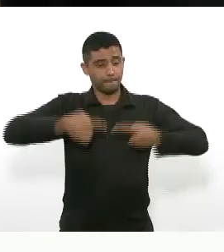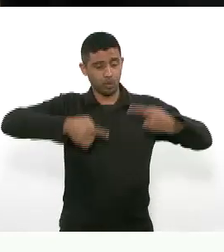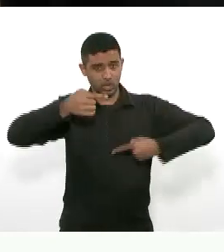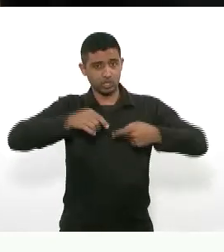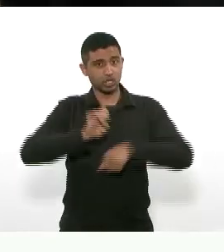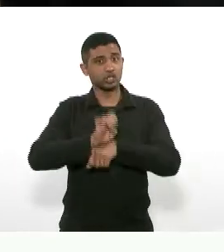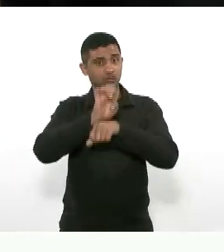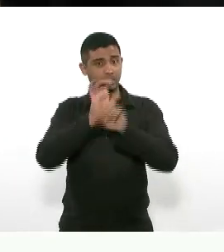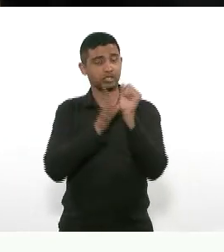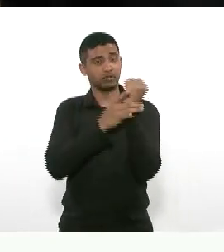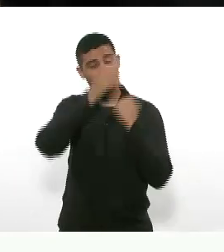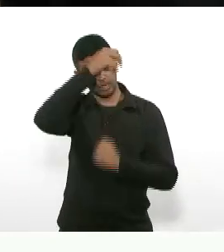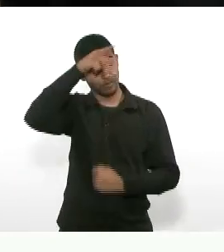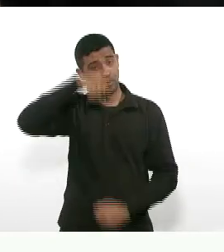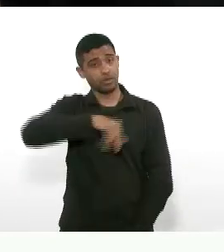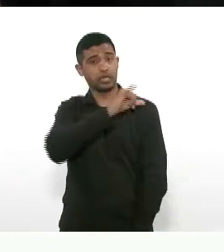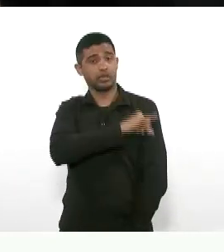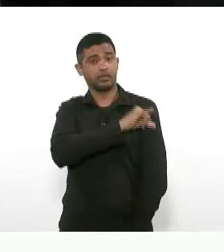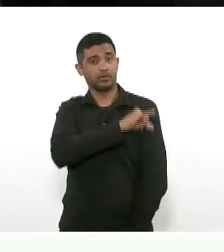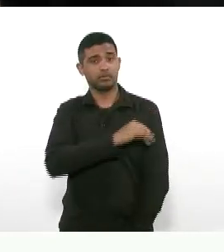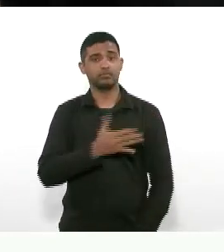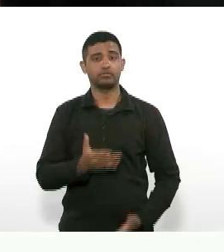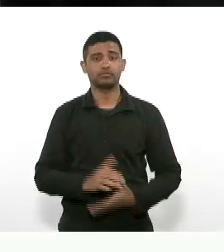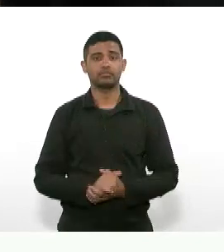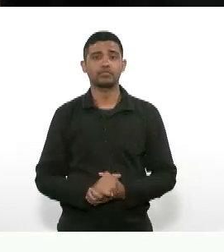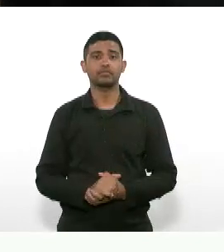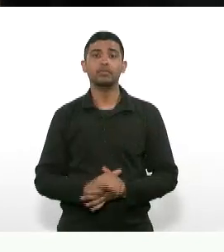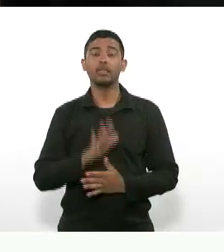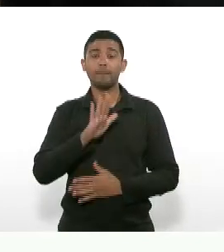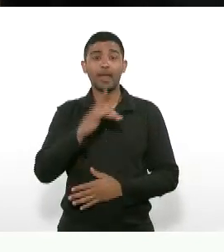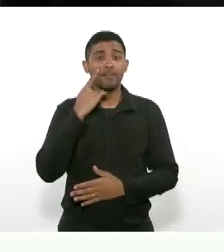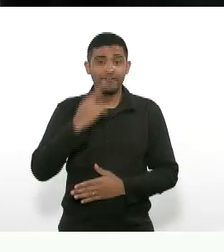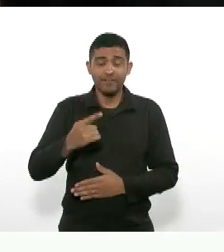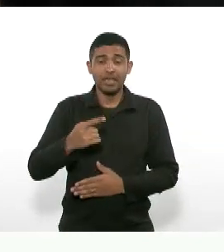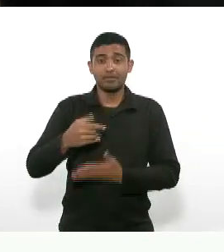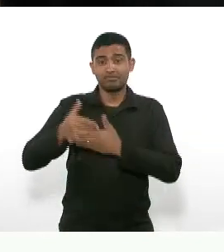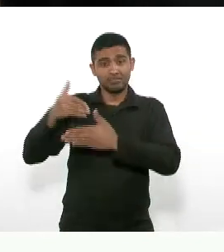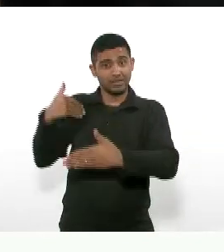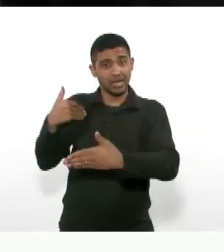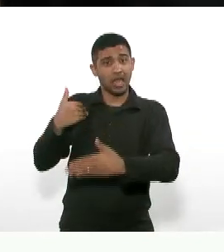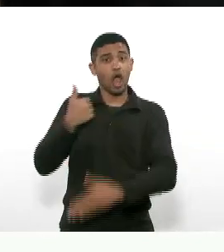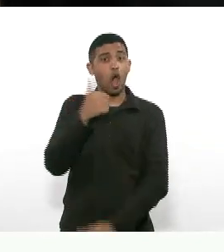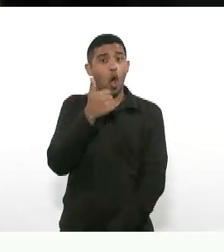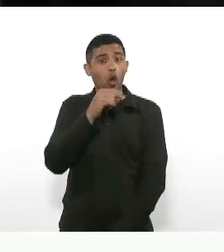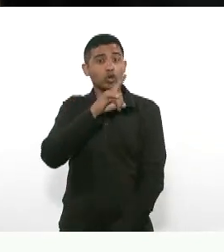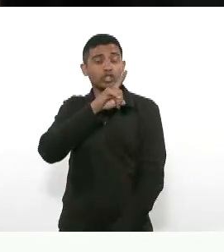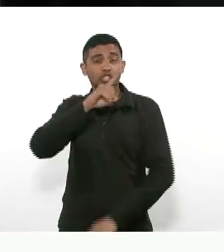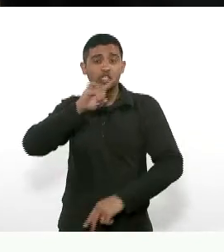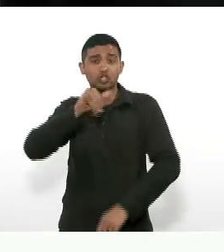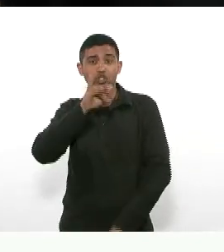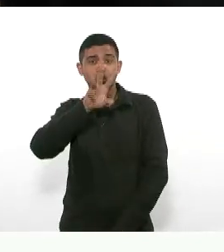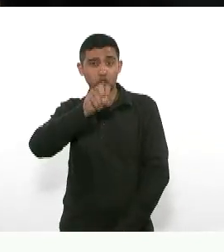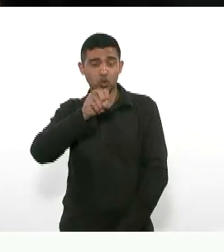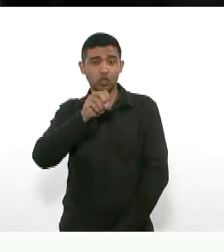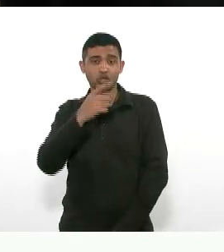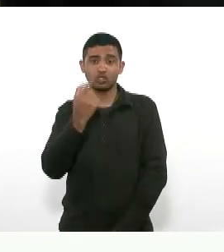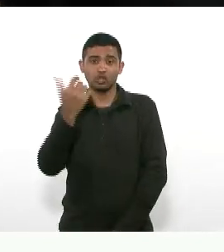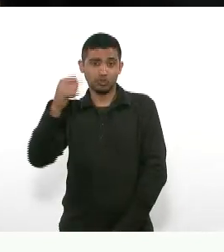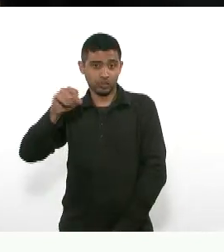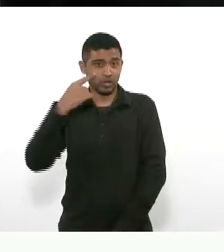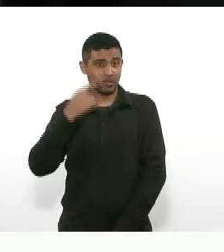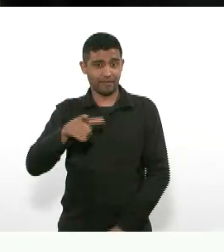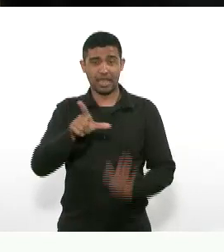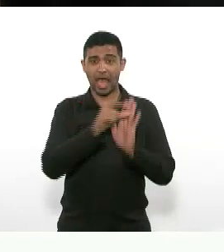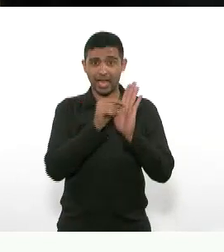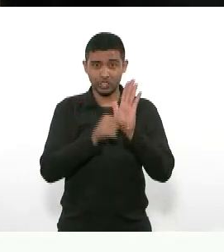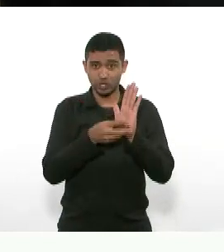defesa social do Estado do Rio de Janeiro, sendo certo que, desde 11 de julho de 2018, por força do disposto no artigo 3º da